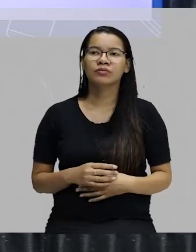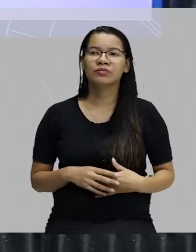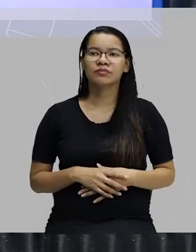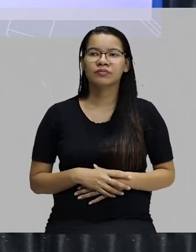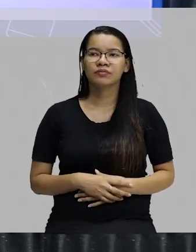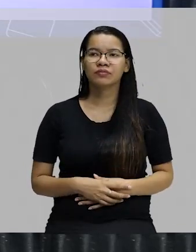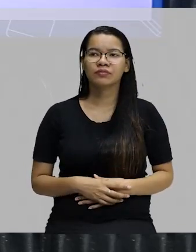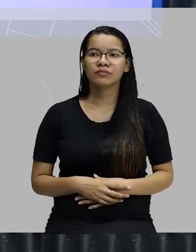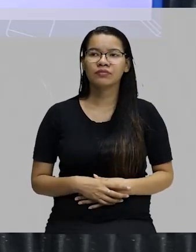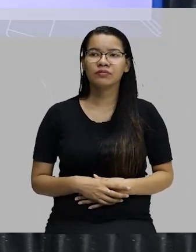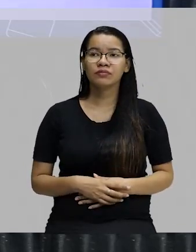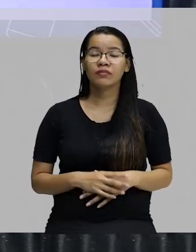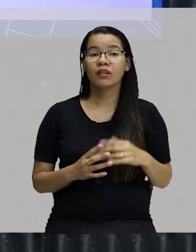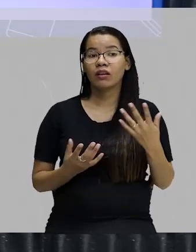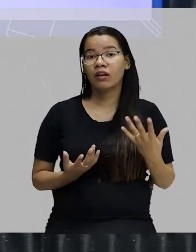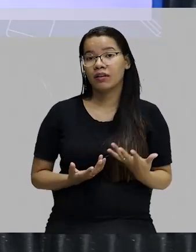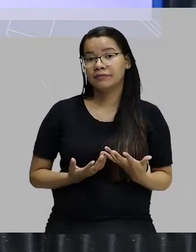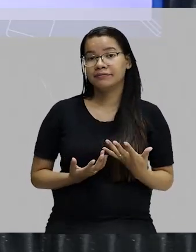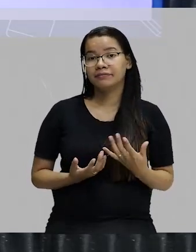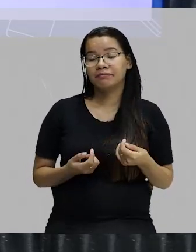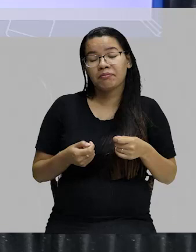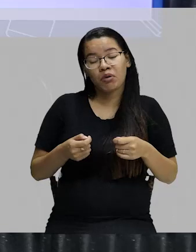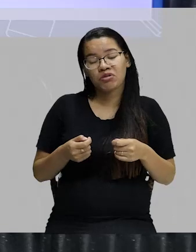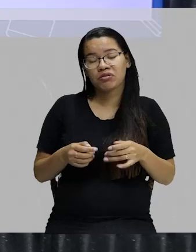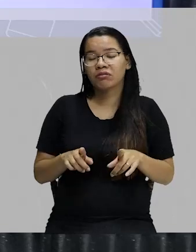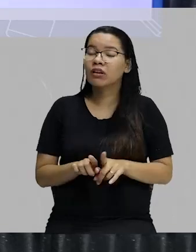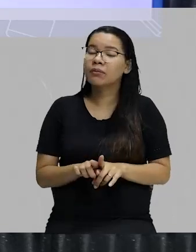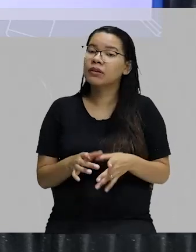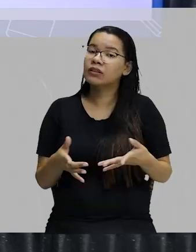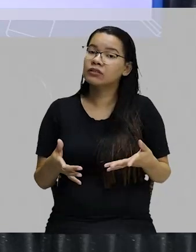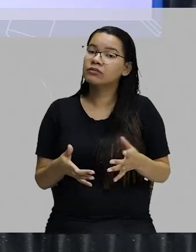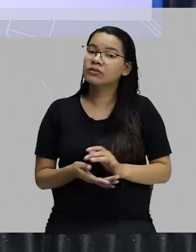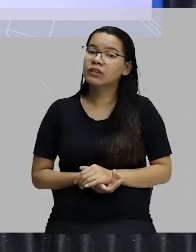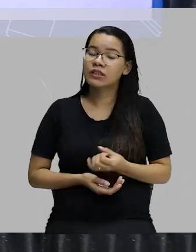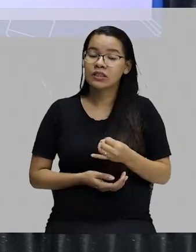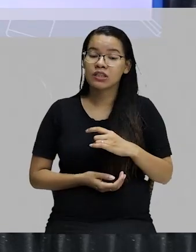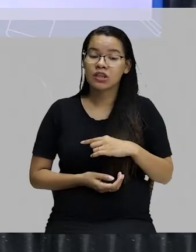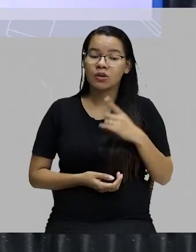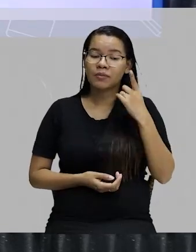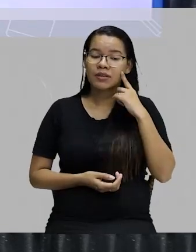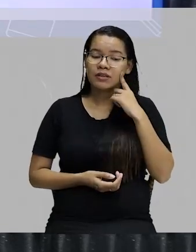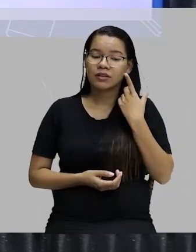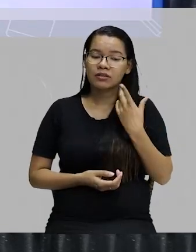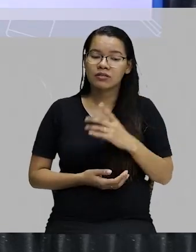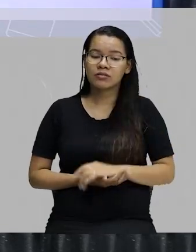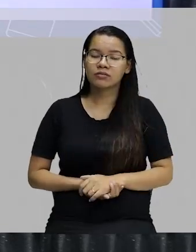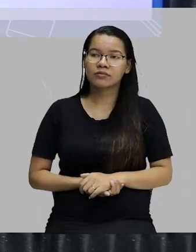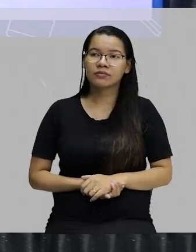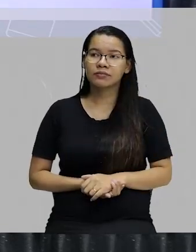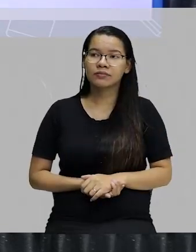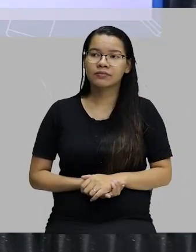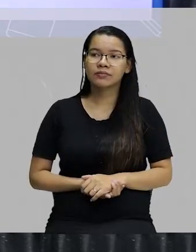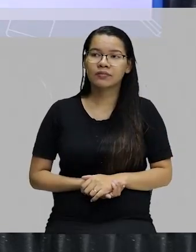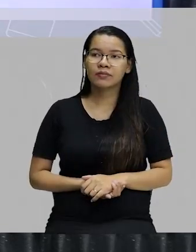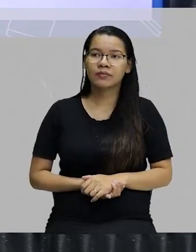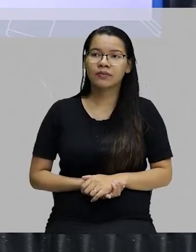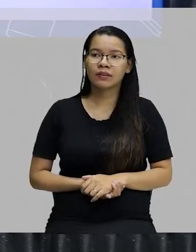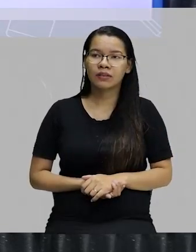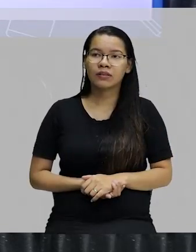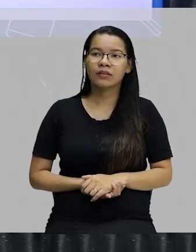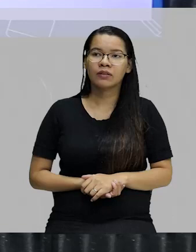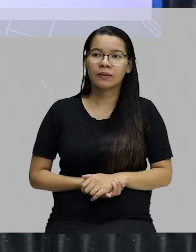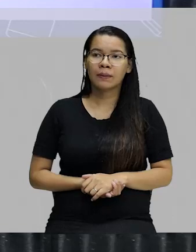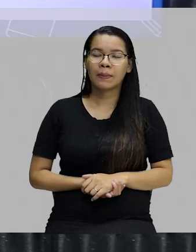dos números? Ora, pode ser também, tá? Se eu pensar 0 ao quadrado, 0. 1 ao